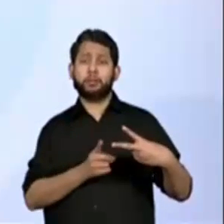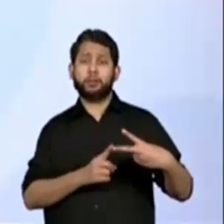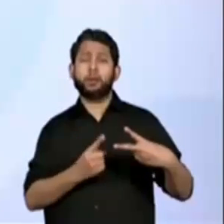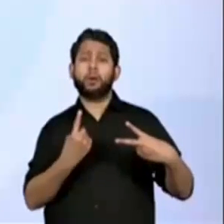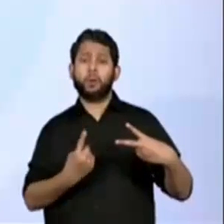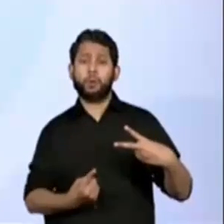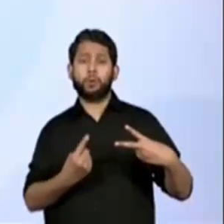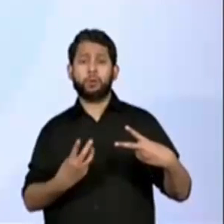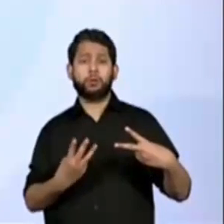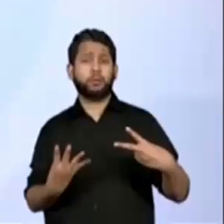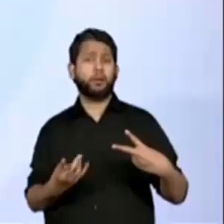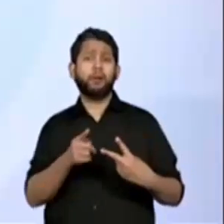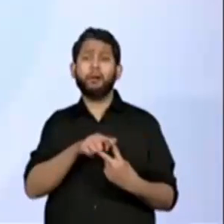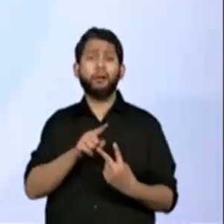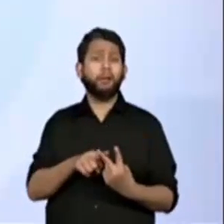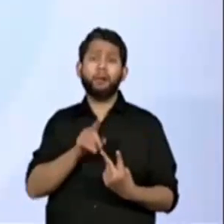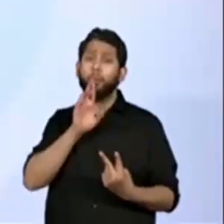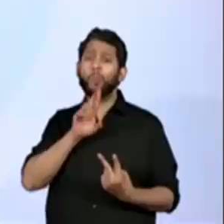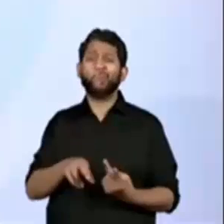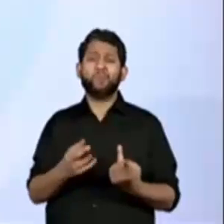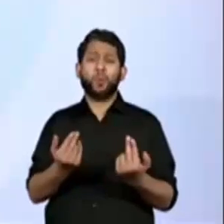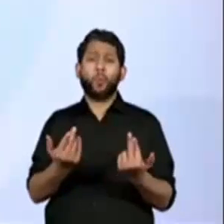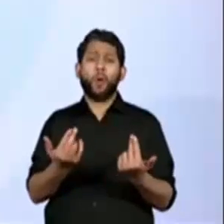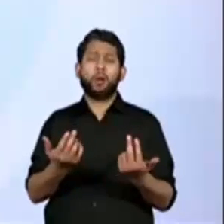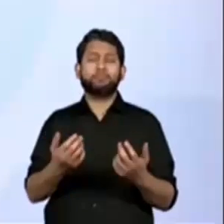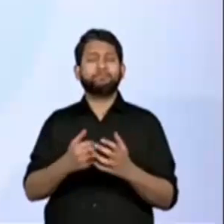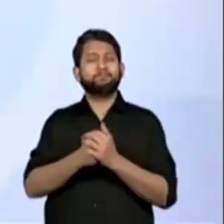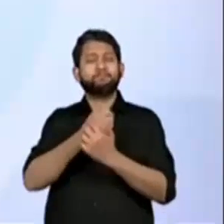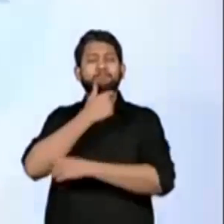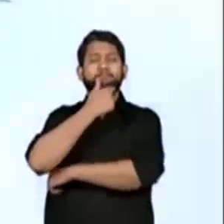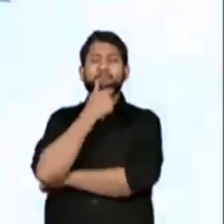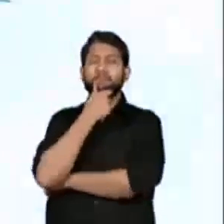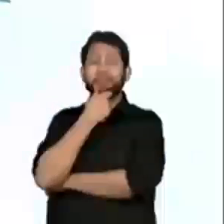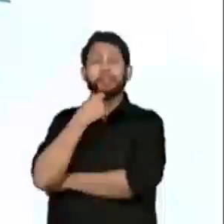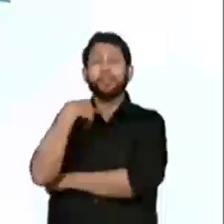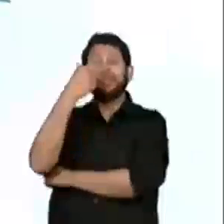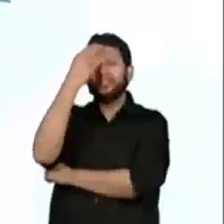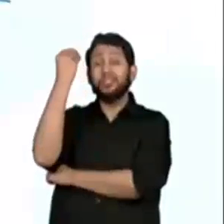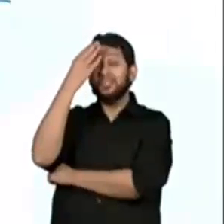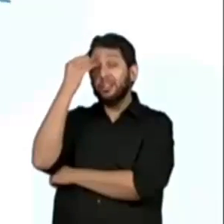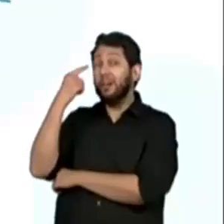que é o mais importante, foi resolver isso aqui, ó.